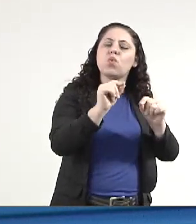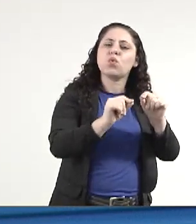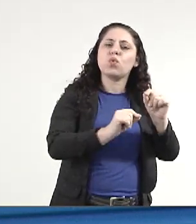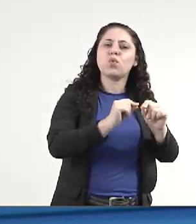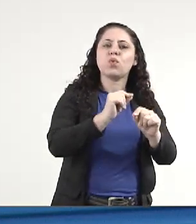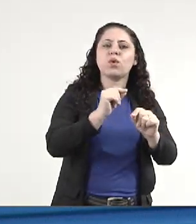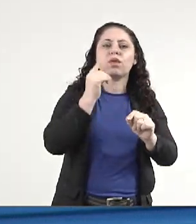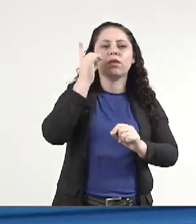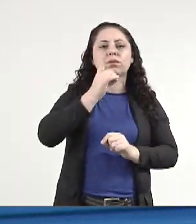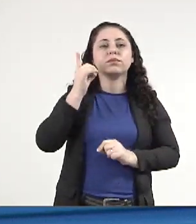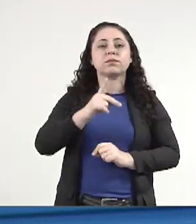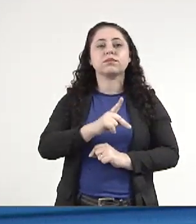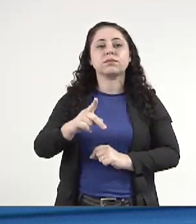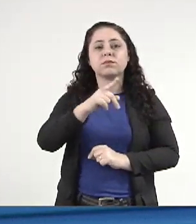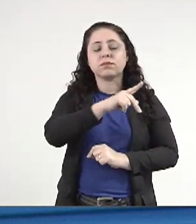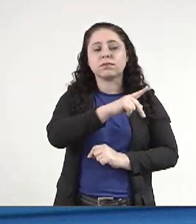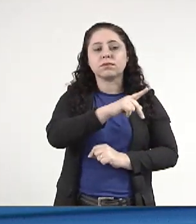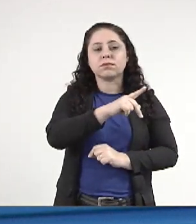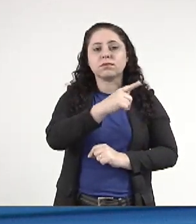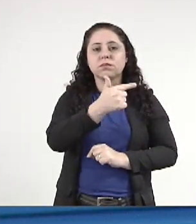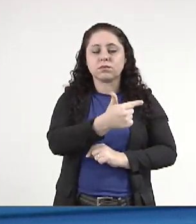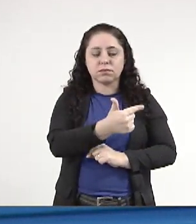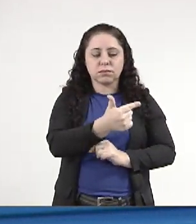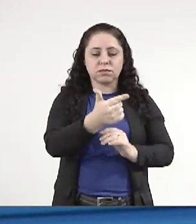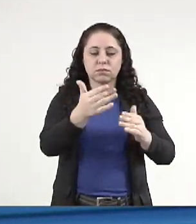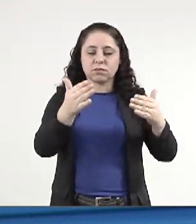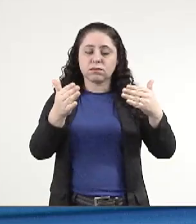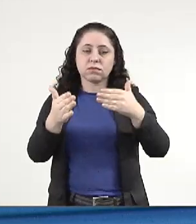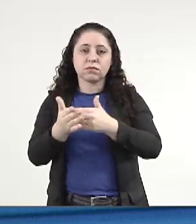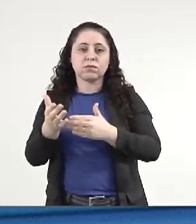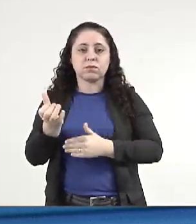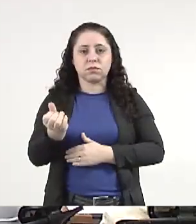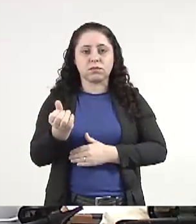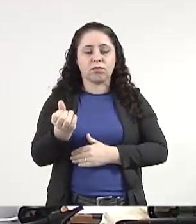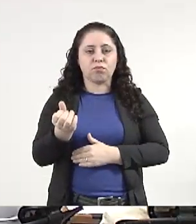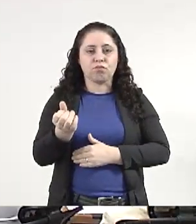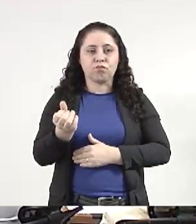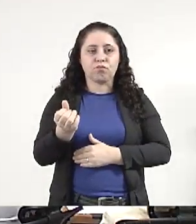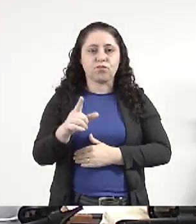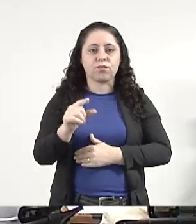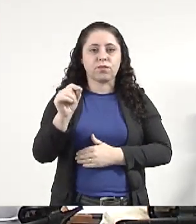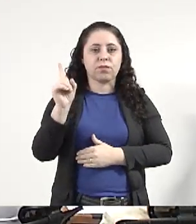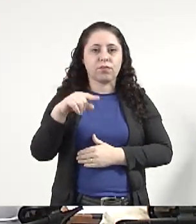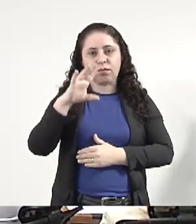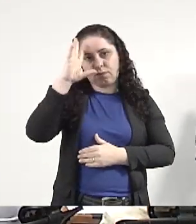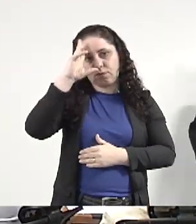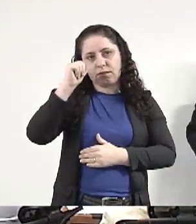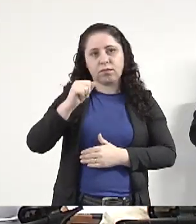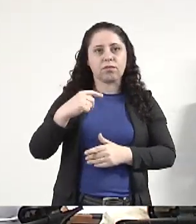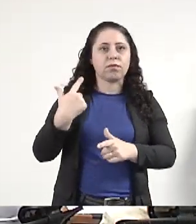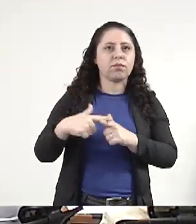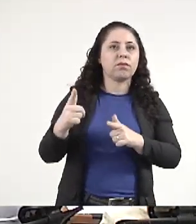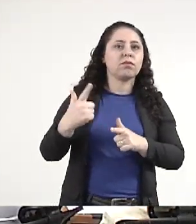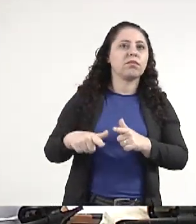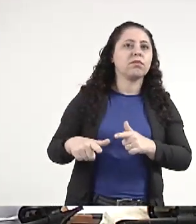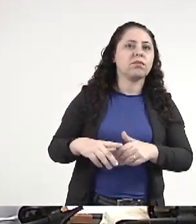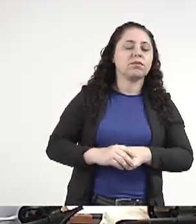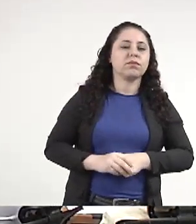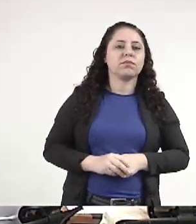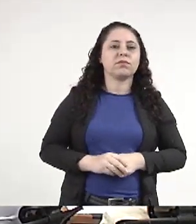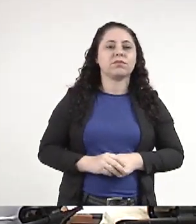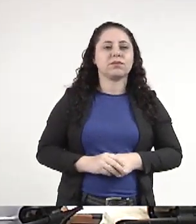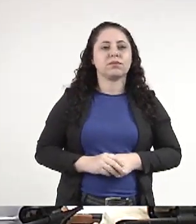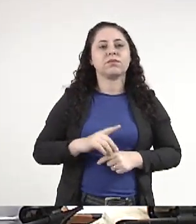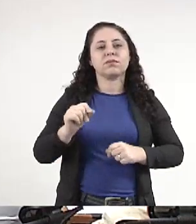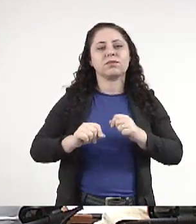deputado Kemp, presidente, de 2 para 6 anos, de cada 2 para uma eleição a cada 6 anos, vai resolver o problema